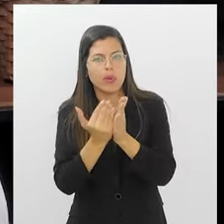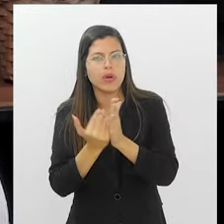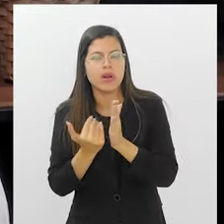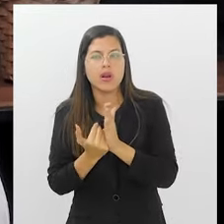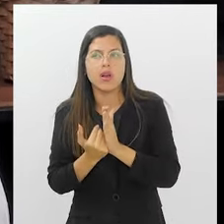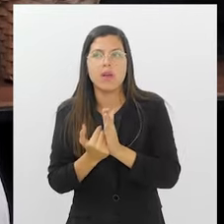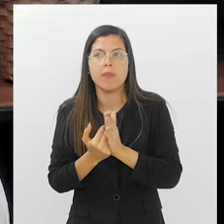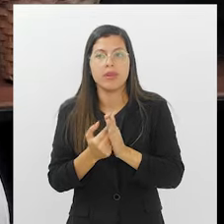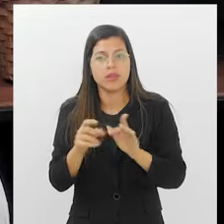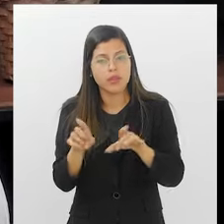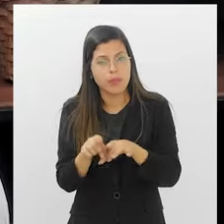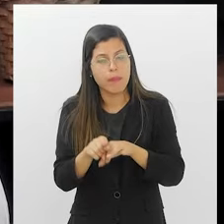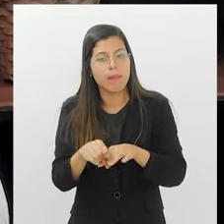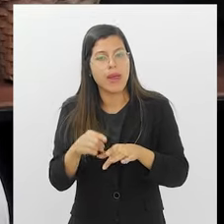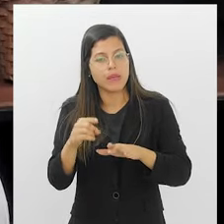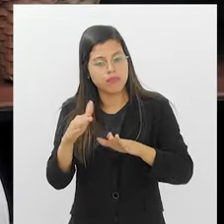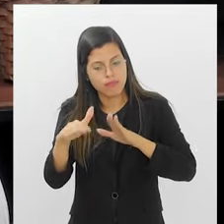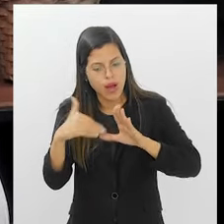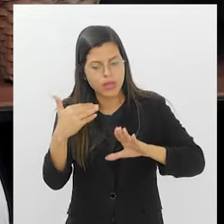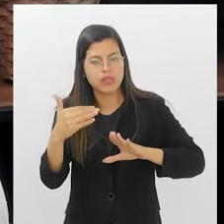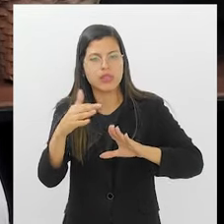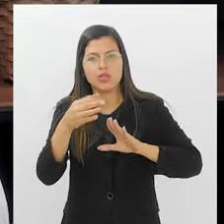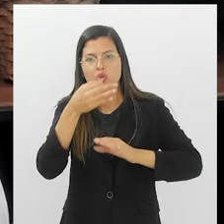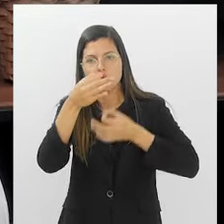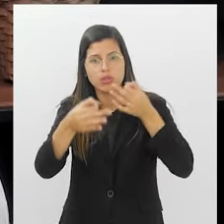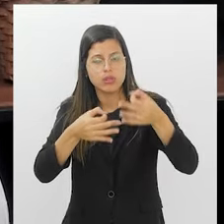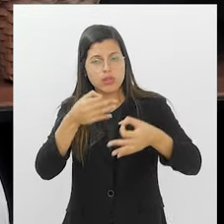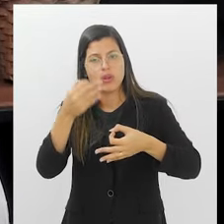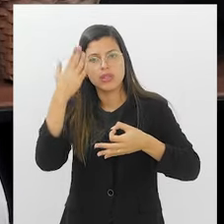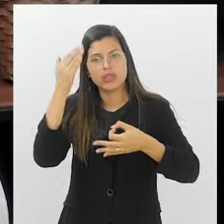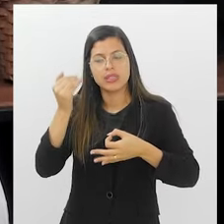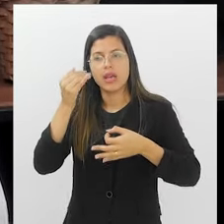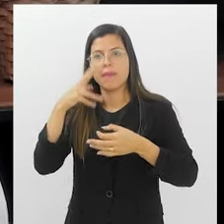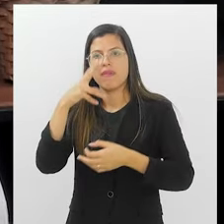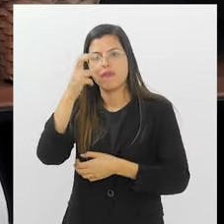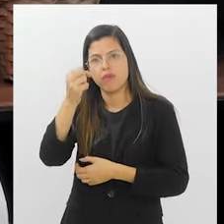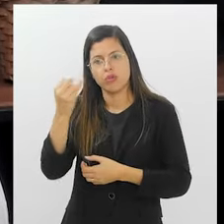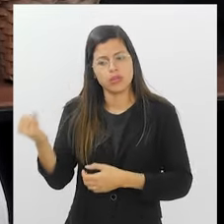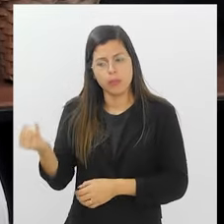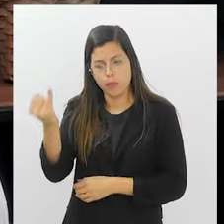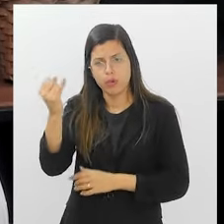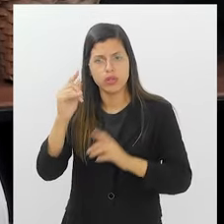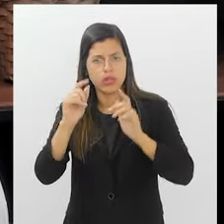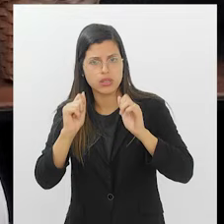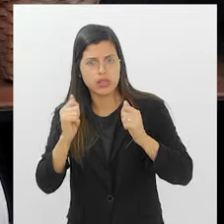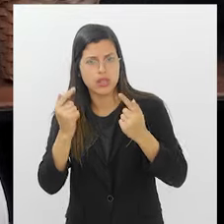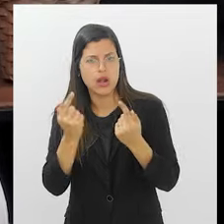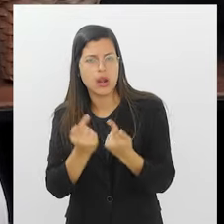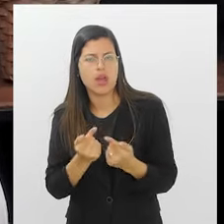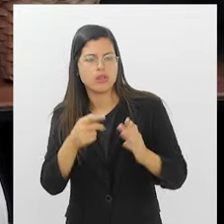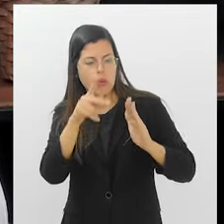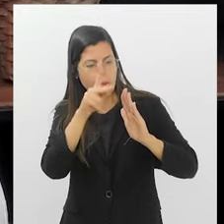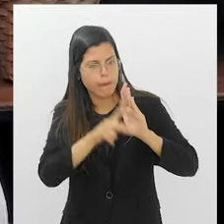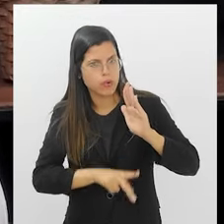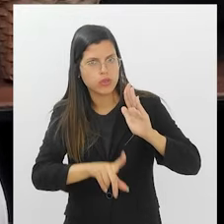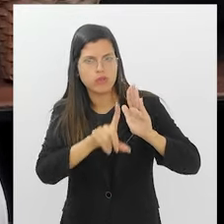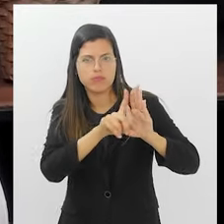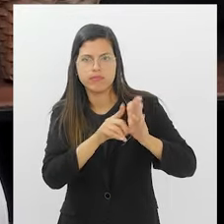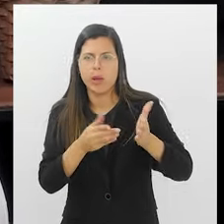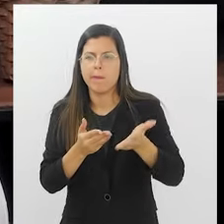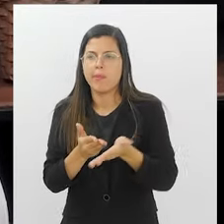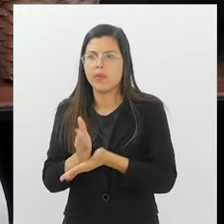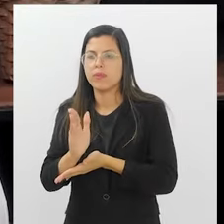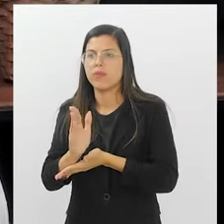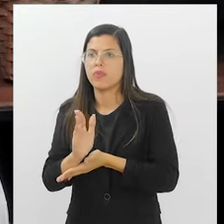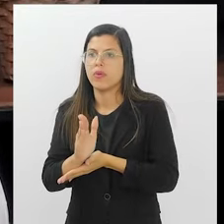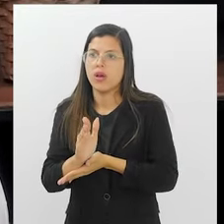porque é esse o objetivo. A gente sabe da força e da importância do parlamento, né? Para que projetos sejam aprovados de